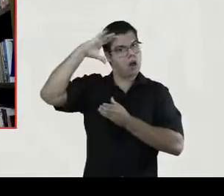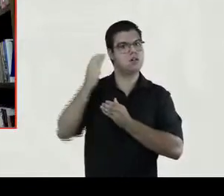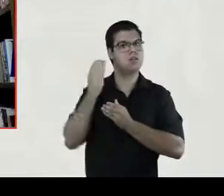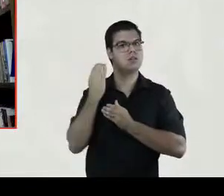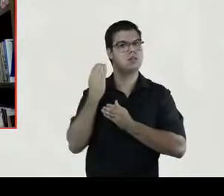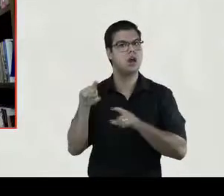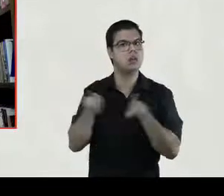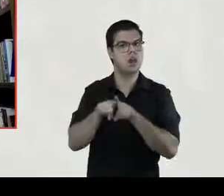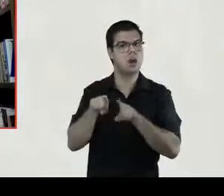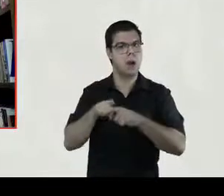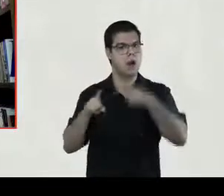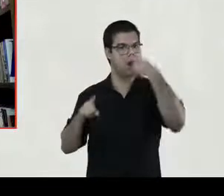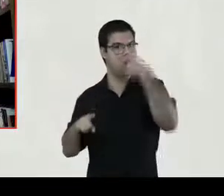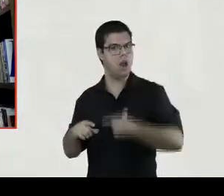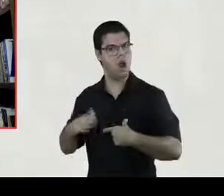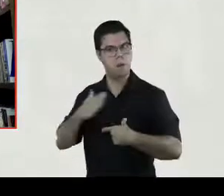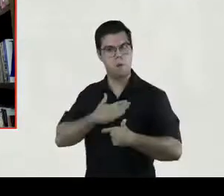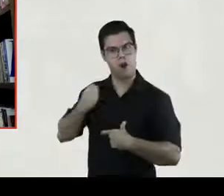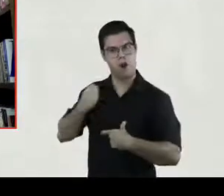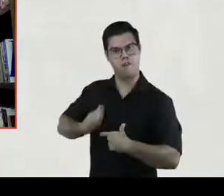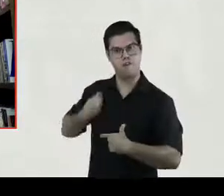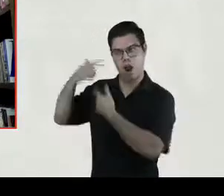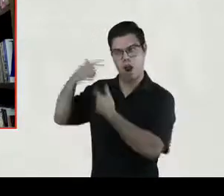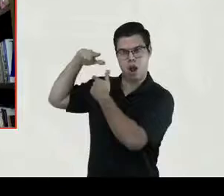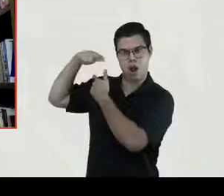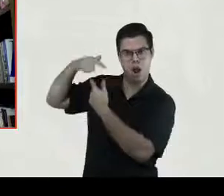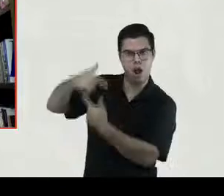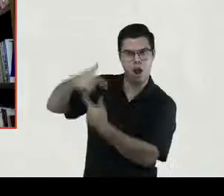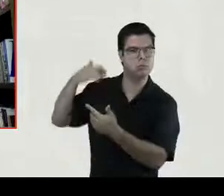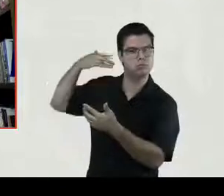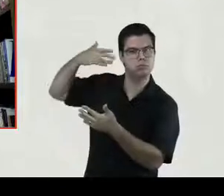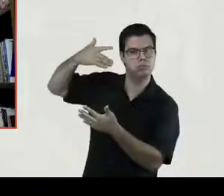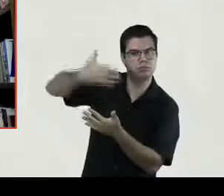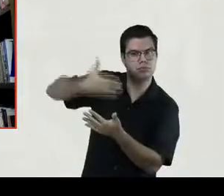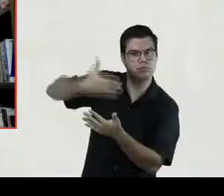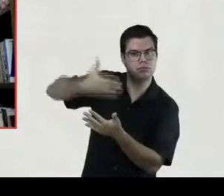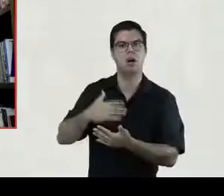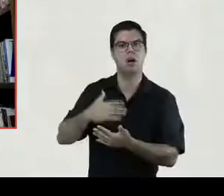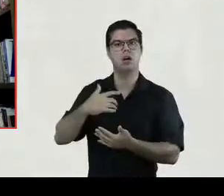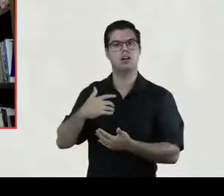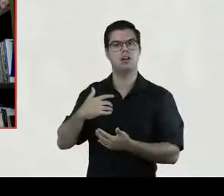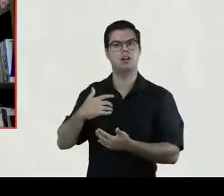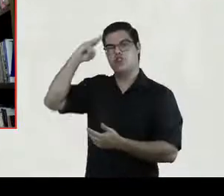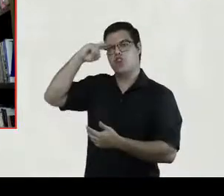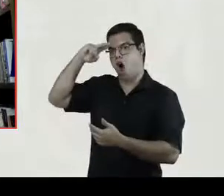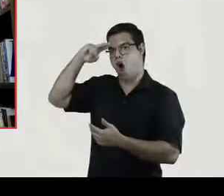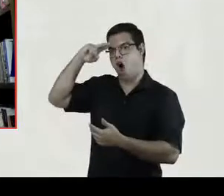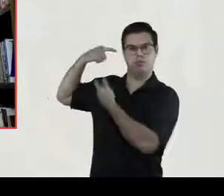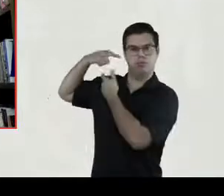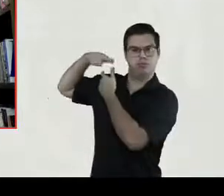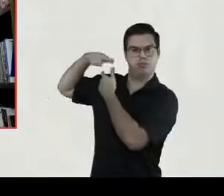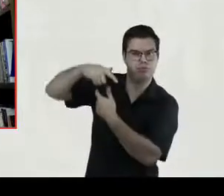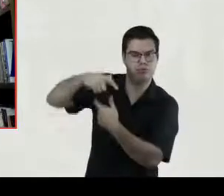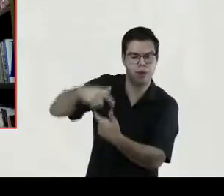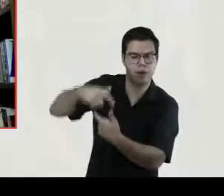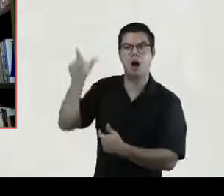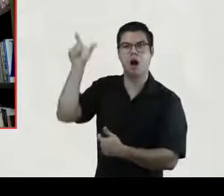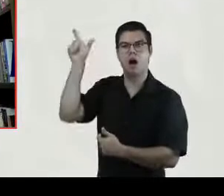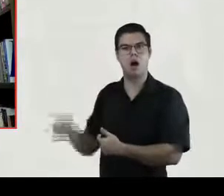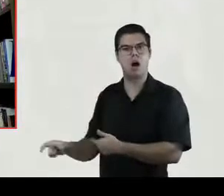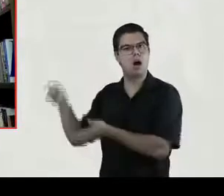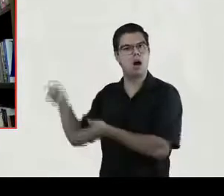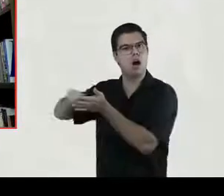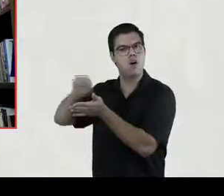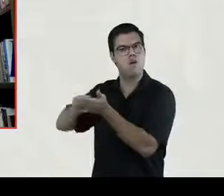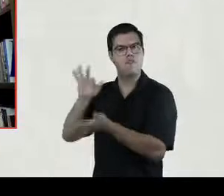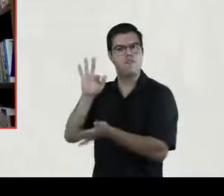sua historicidade, ou seja, o homem como agente e fruto das contingências históricas. Então, o Foucault, no final